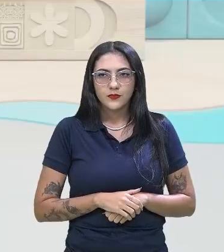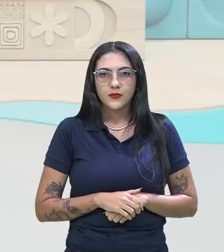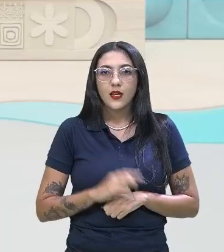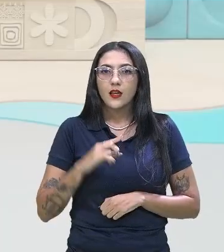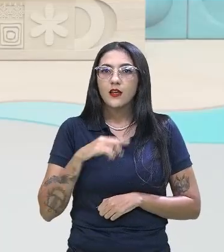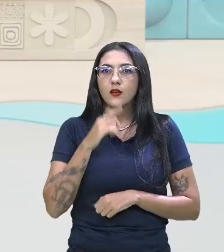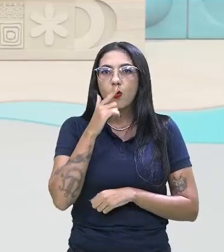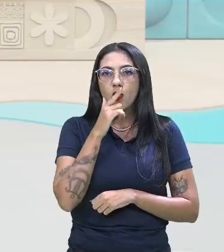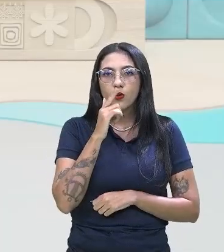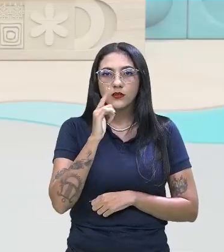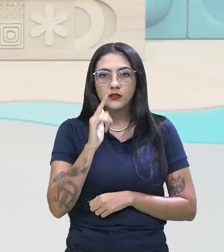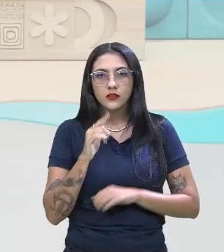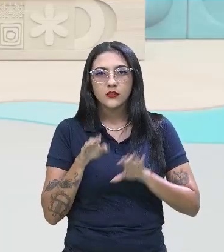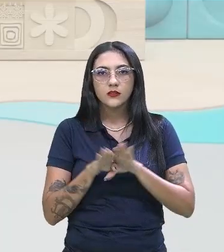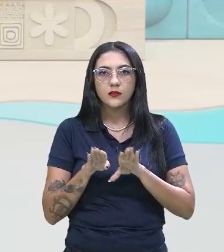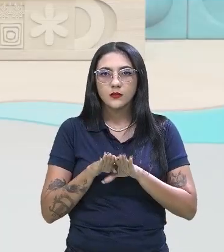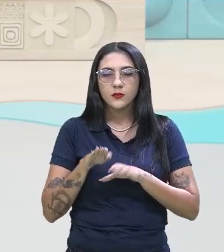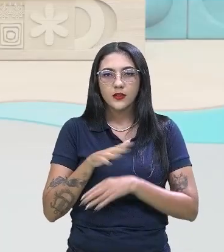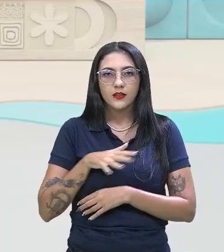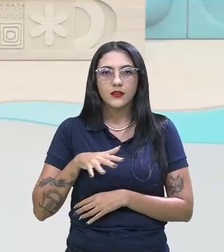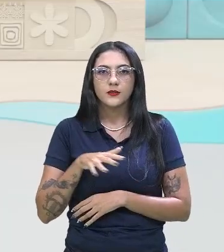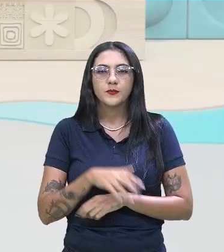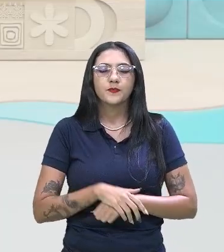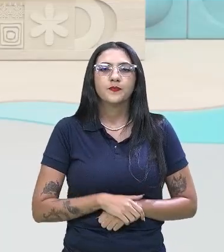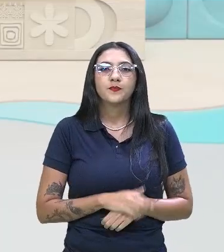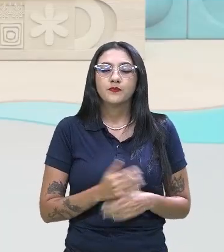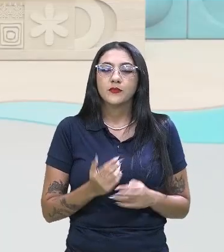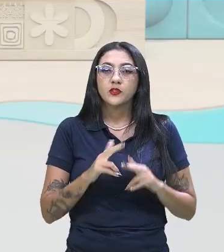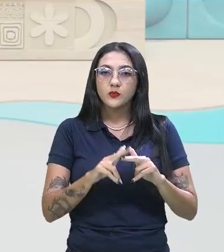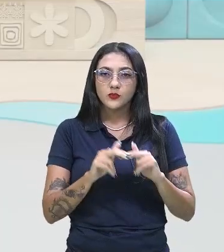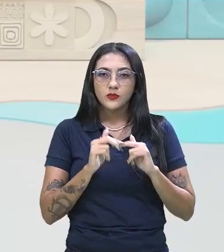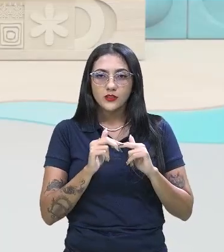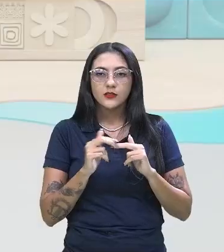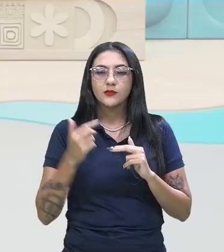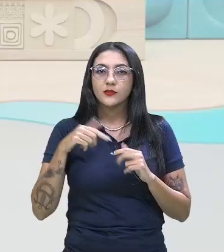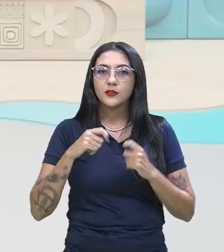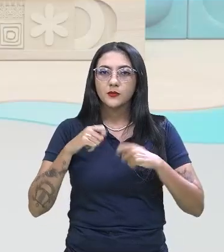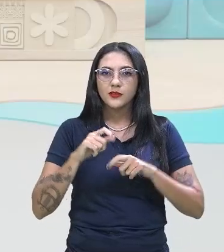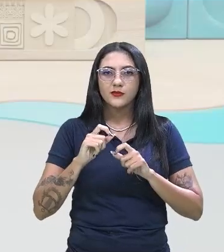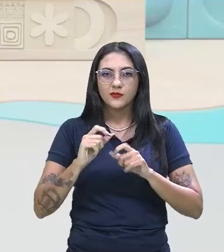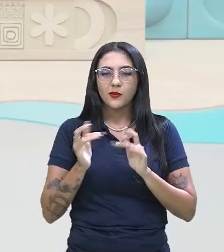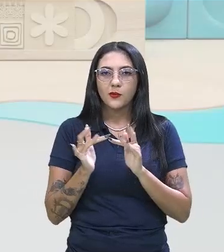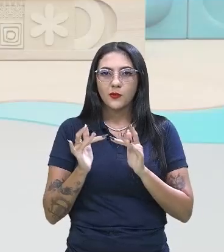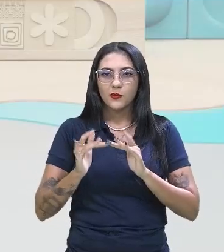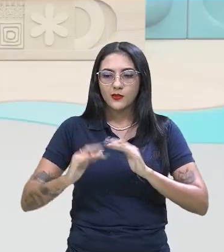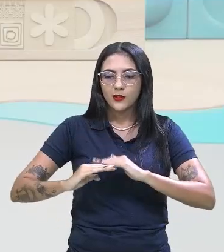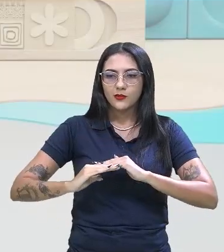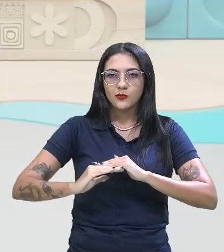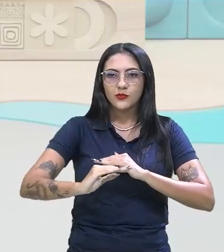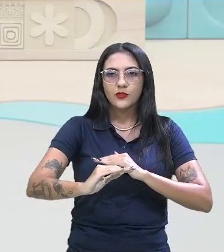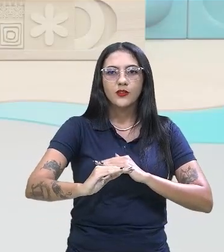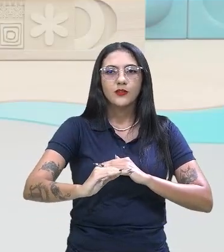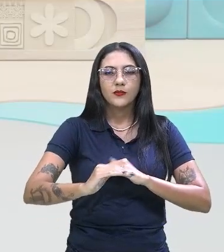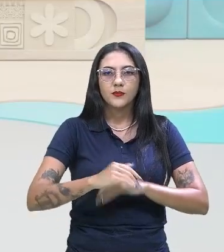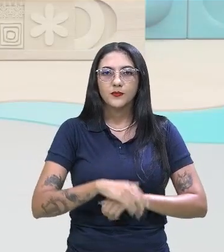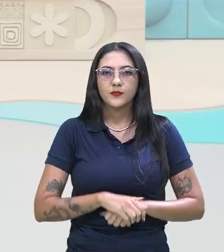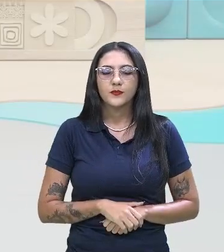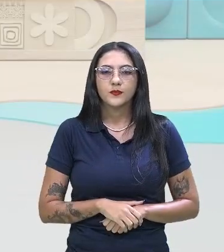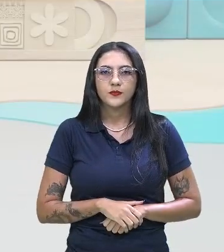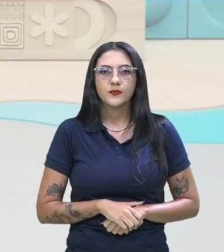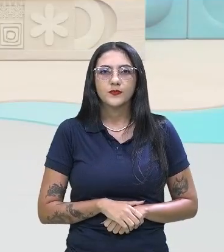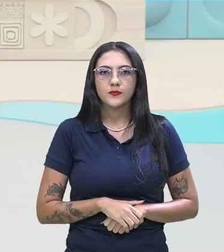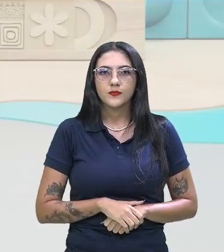avanço para o campo adversário. Então, para isso, você vai praticamente arrastando o taco, né? Você pode também